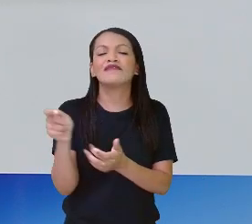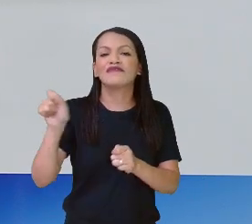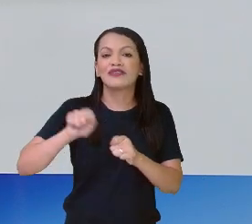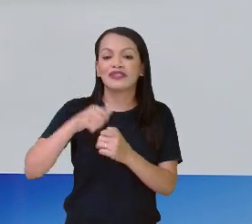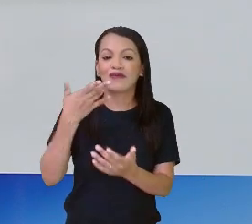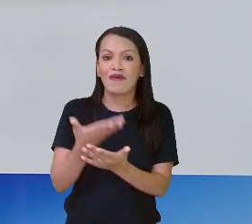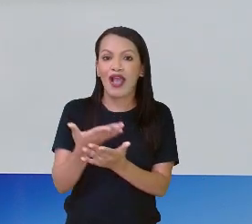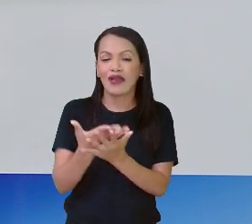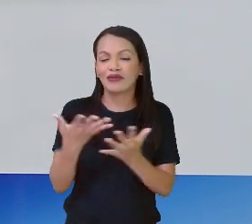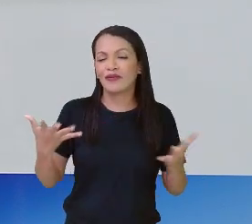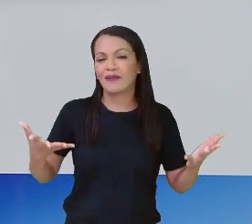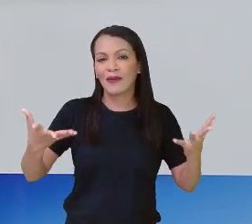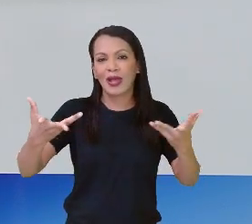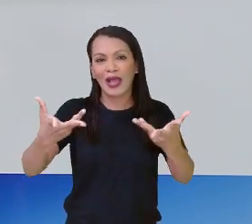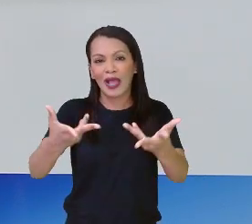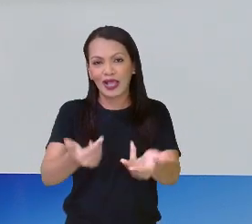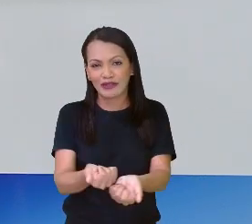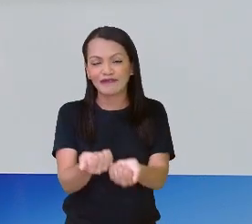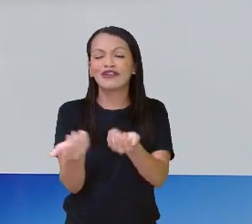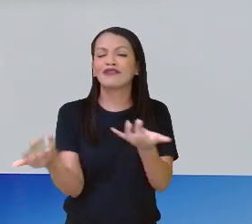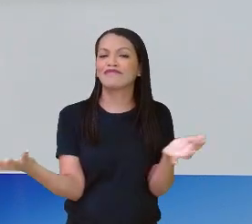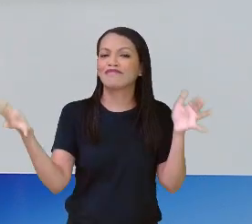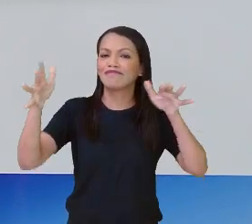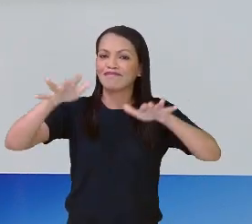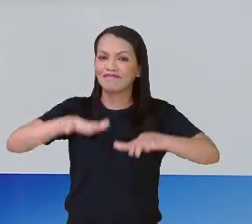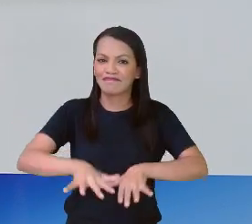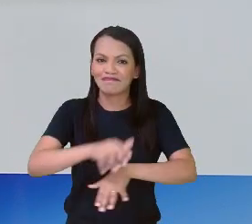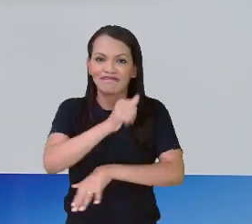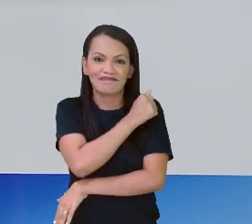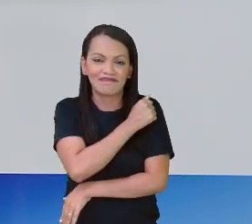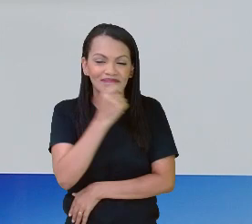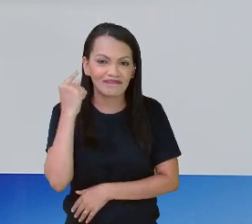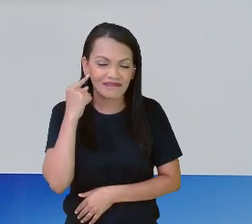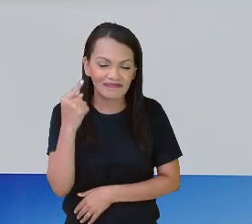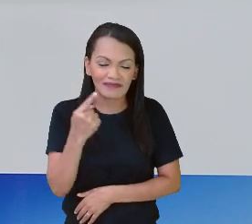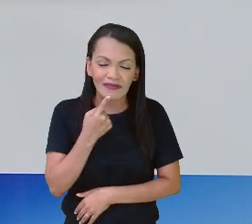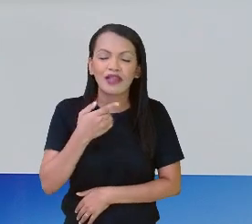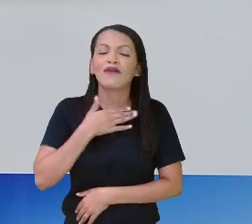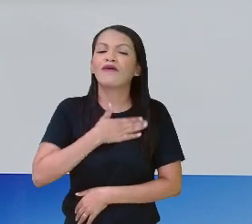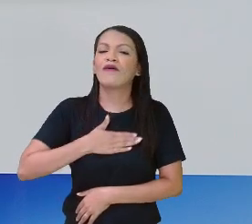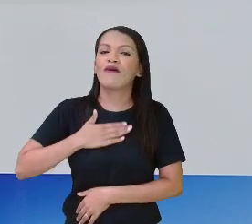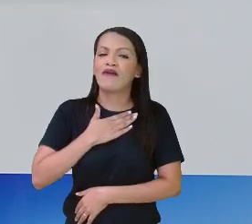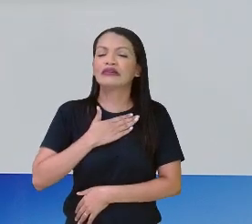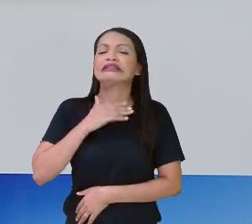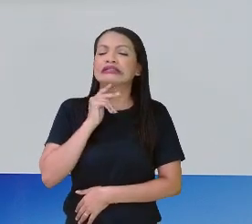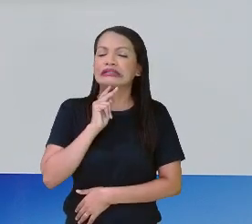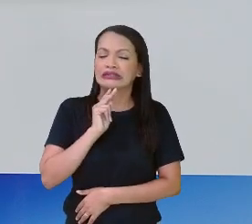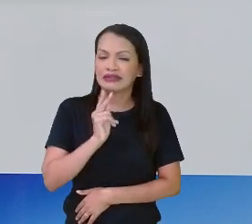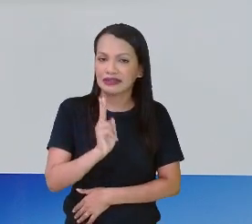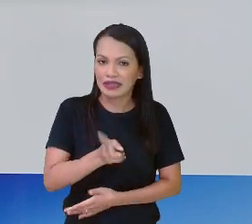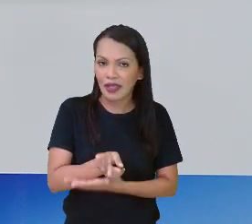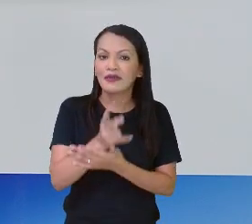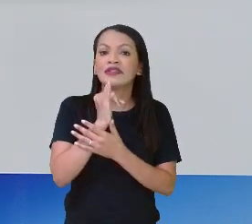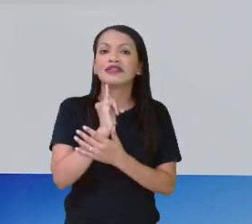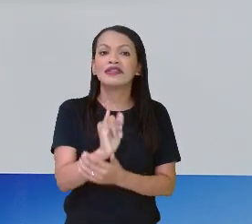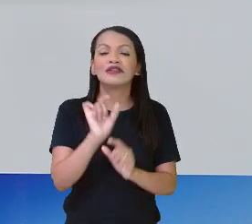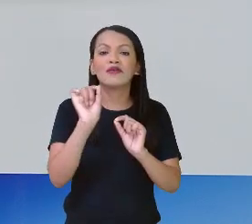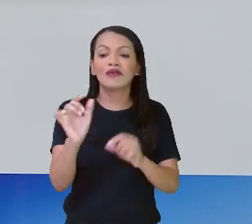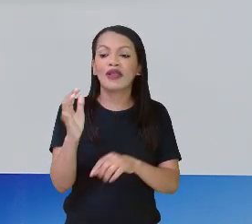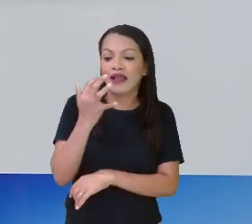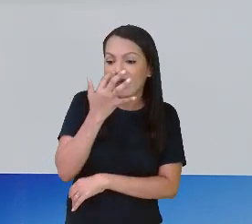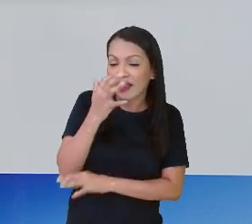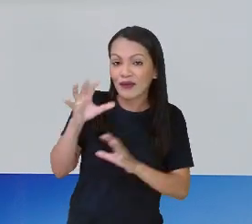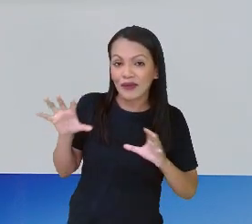verdadeiro espetáculo aí, fazendo com maestria o seu trabalho. Eu gosto sempre de frisar aqui o meu respeito e a minha admiração por